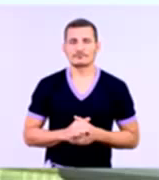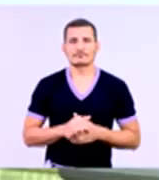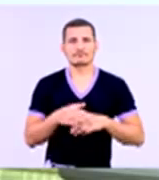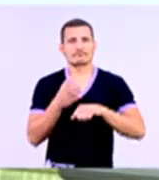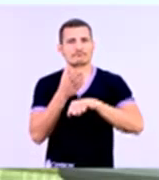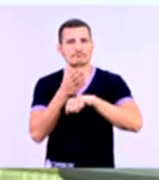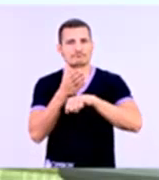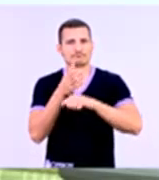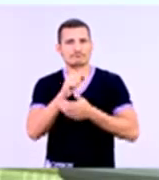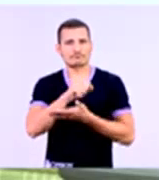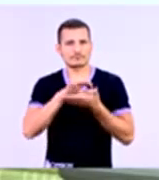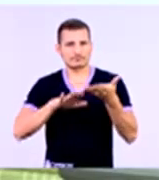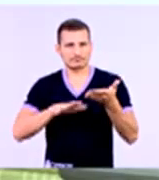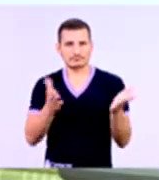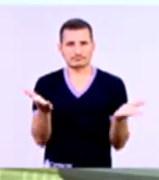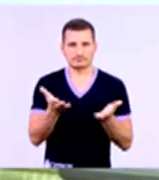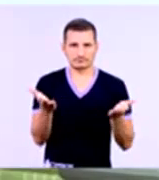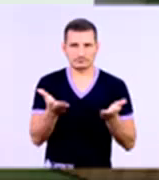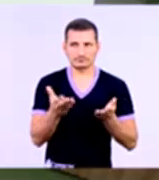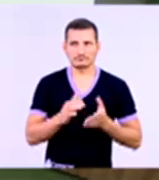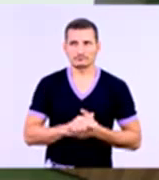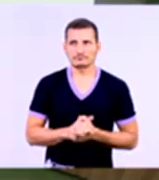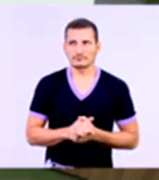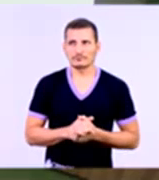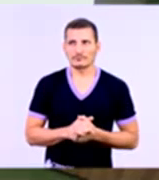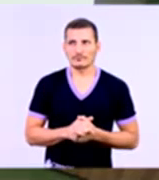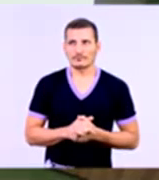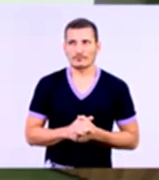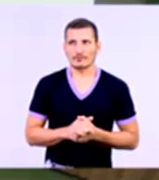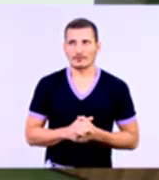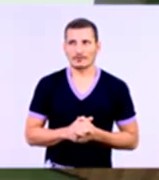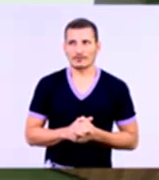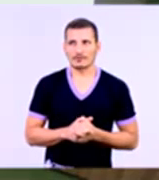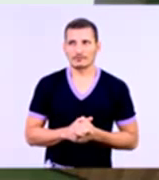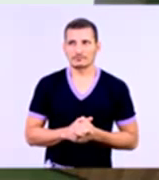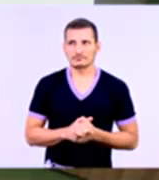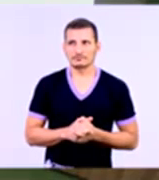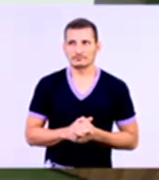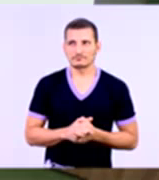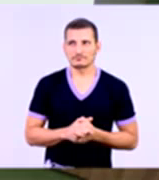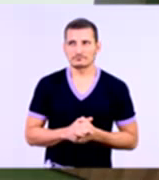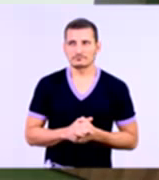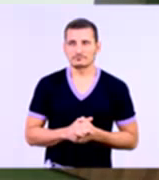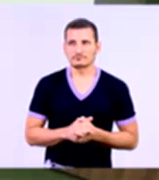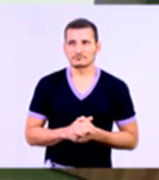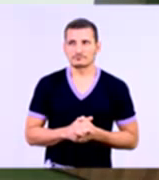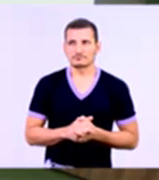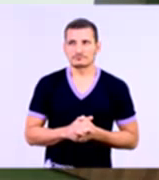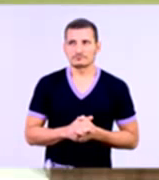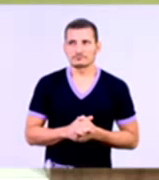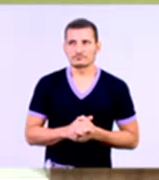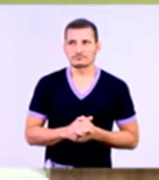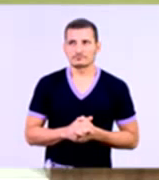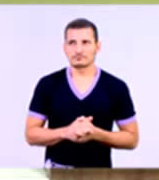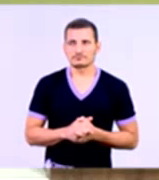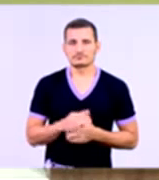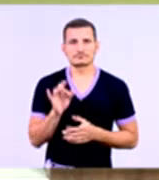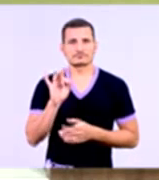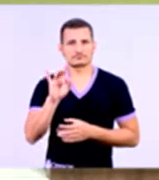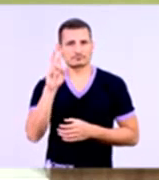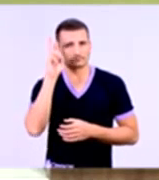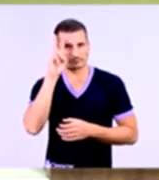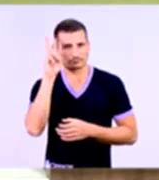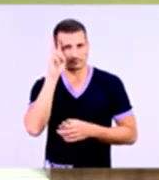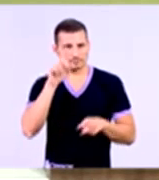atividade de hoje. Ainda tem alguma dúvida, professor? Tem mais? Basicamente, só lembrar também